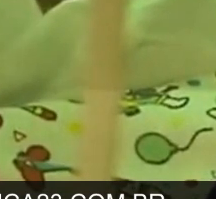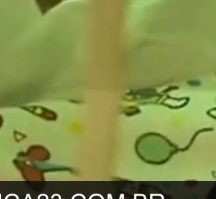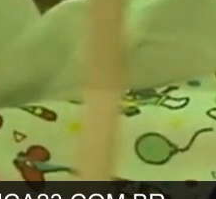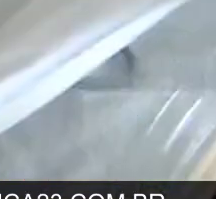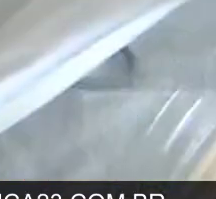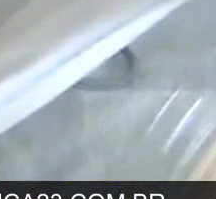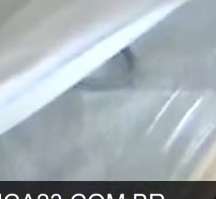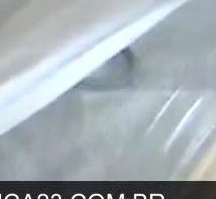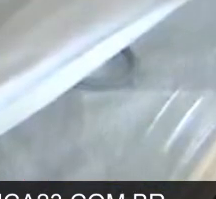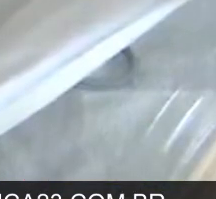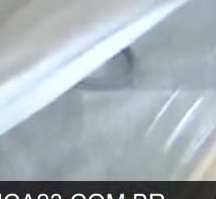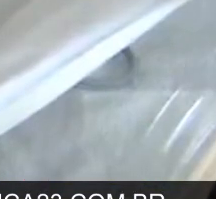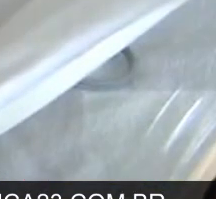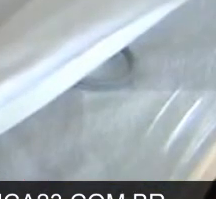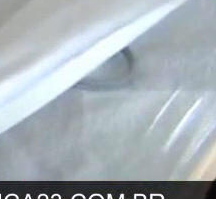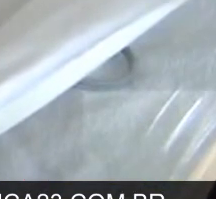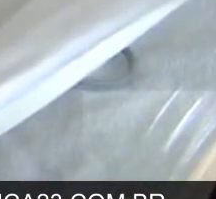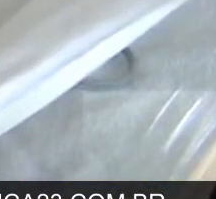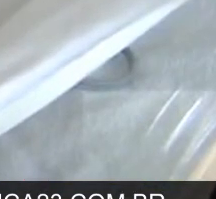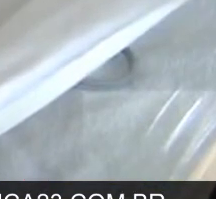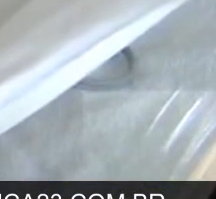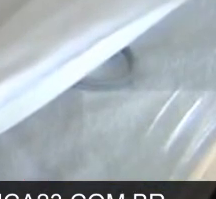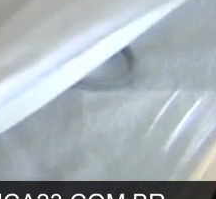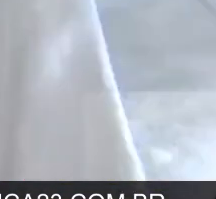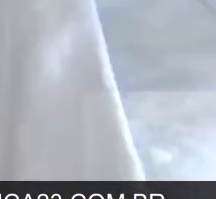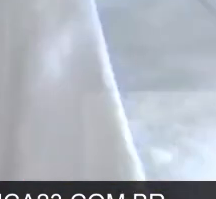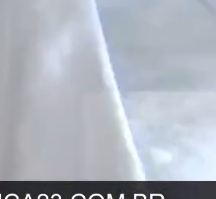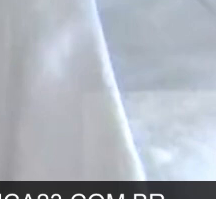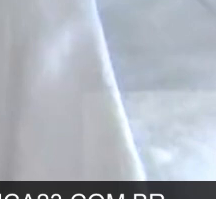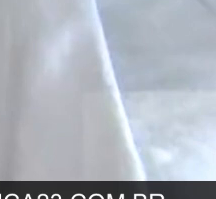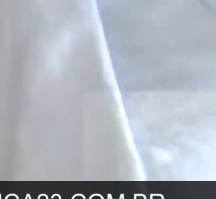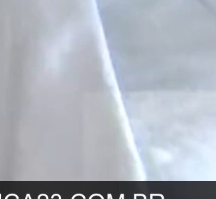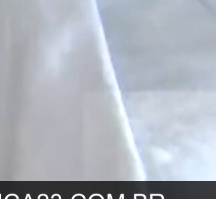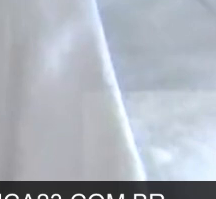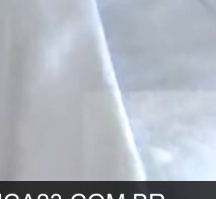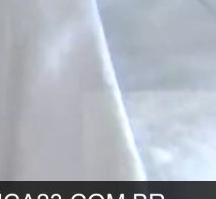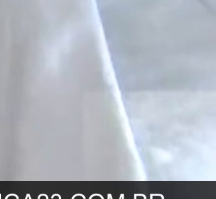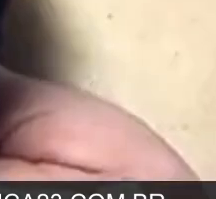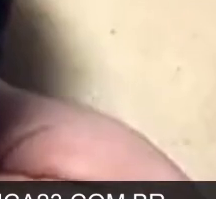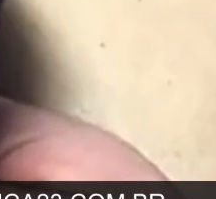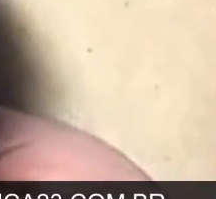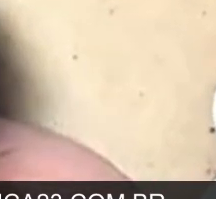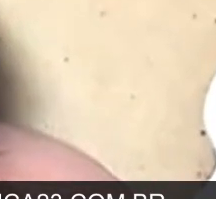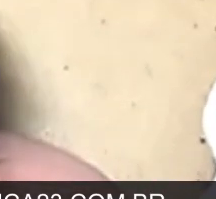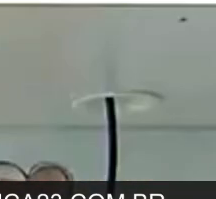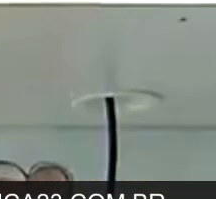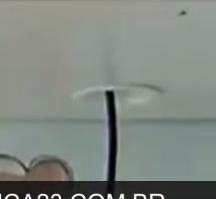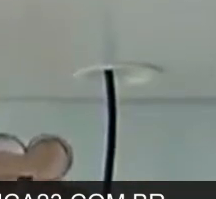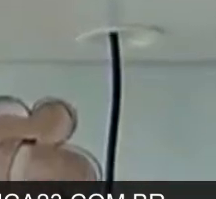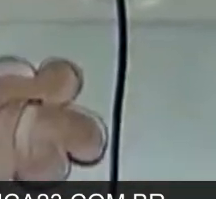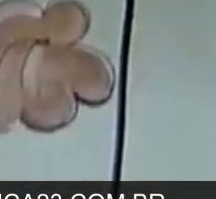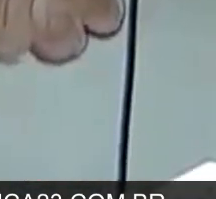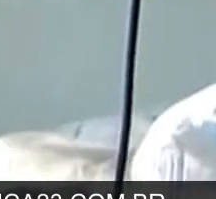prematuros. Isso vem sendo também amplamente divulgado e é tema que você acompanha aqui no JE 23 sobre